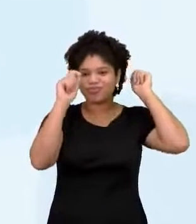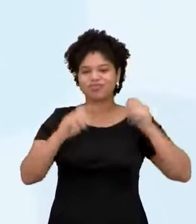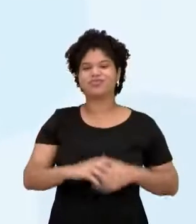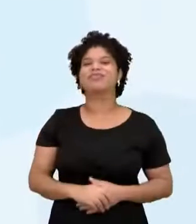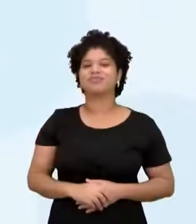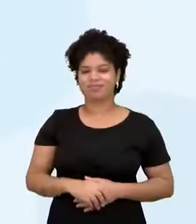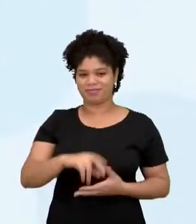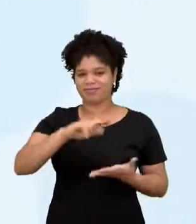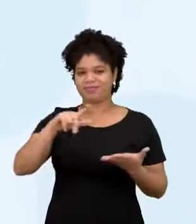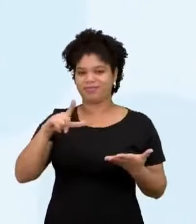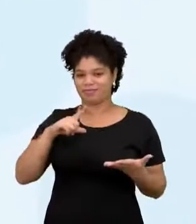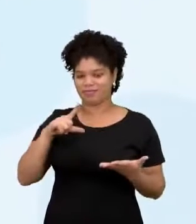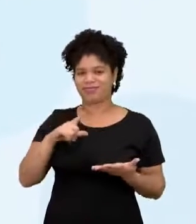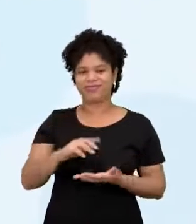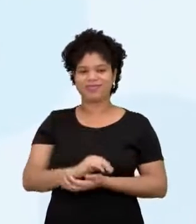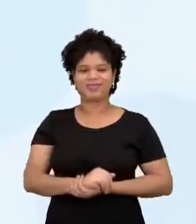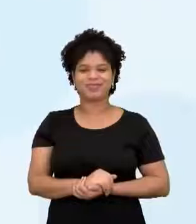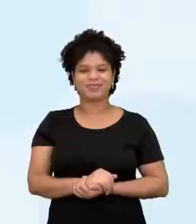acrobacias.